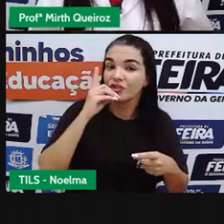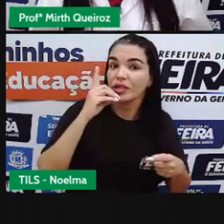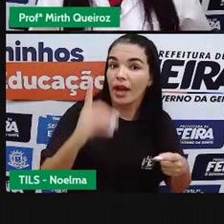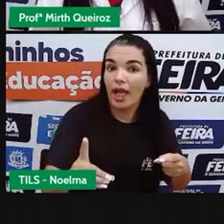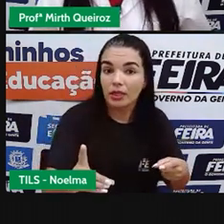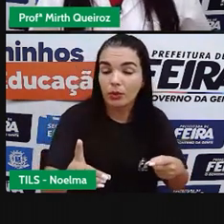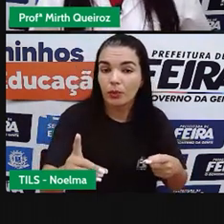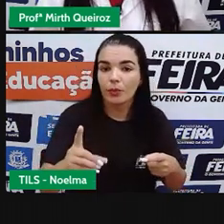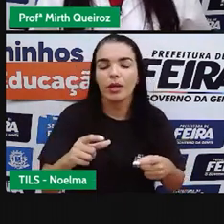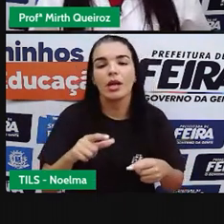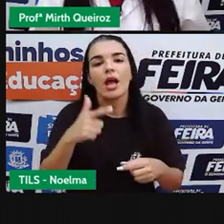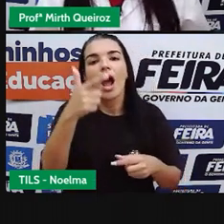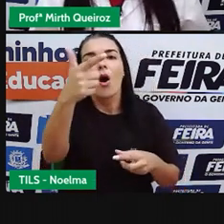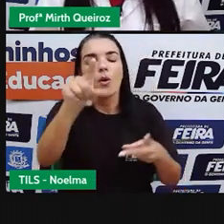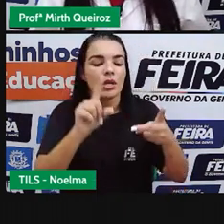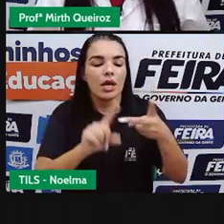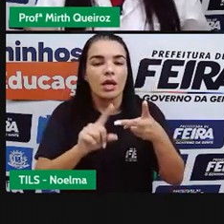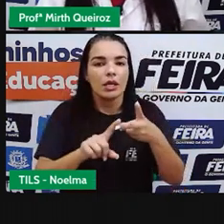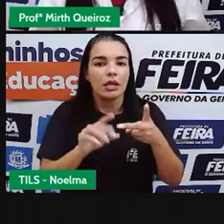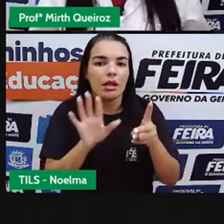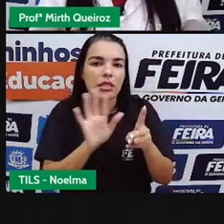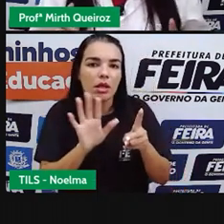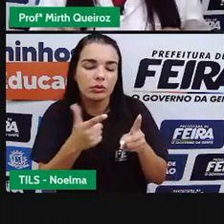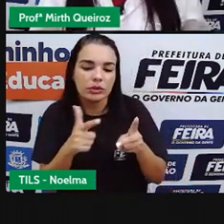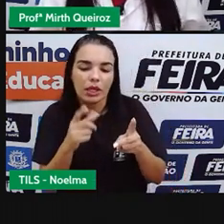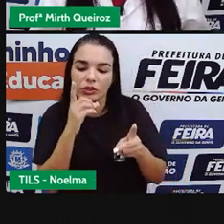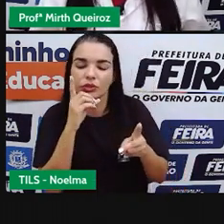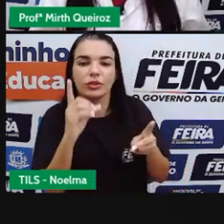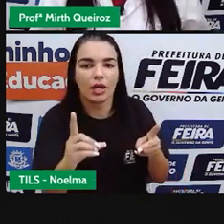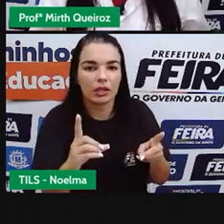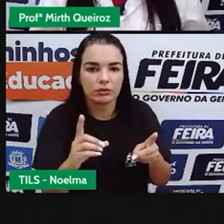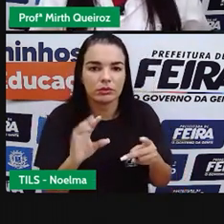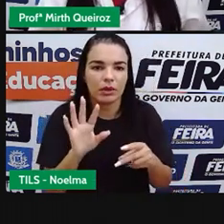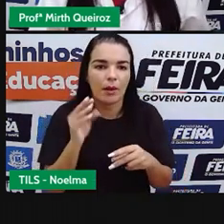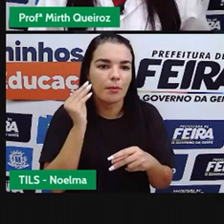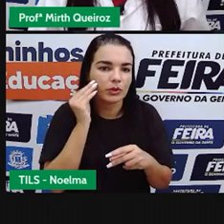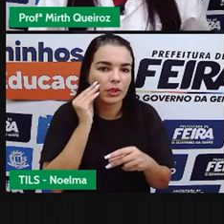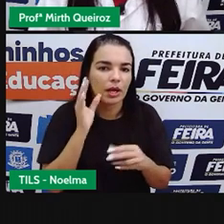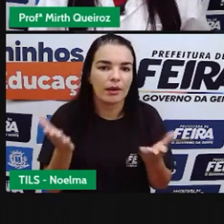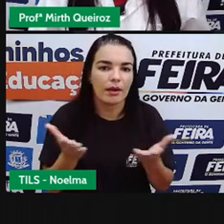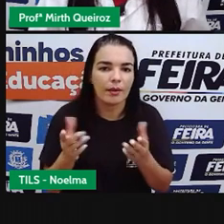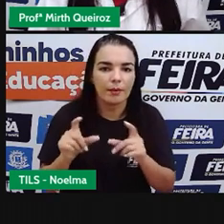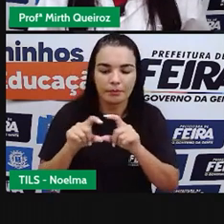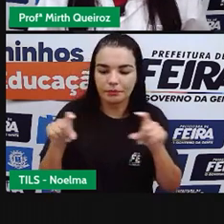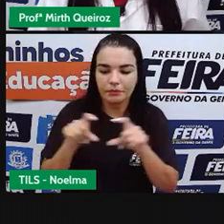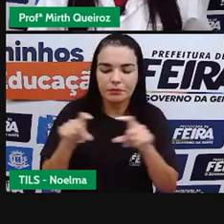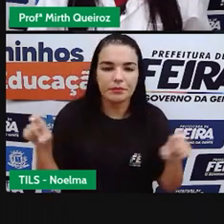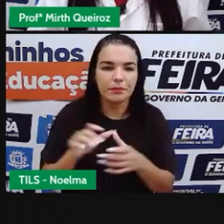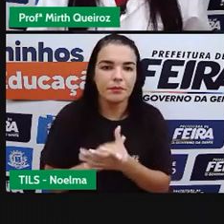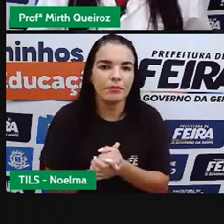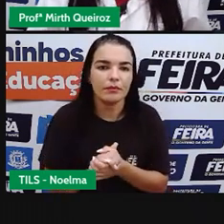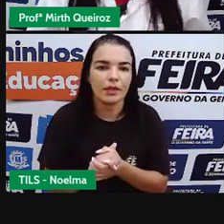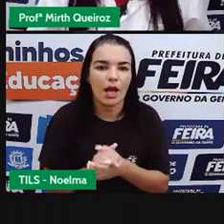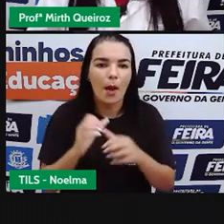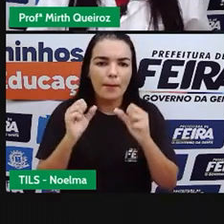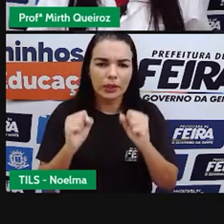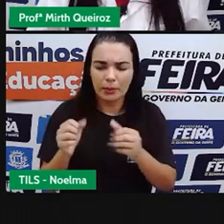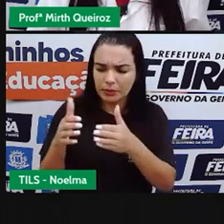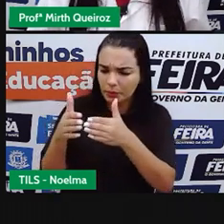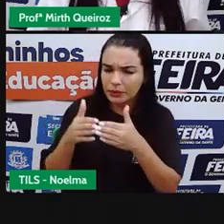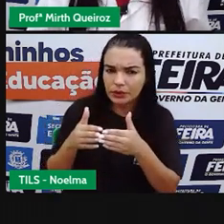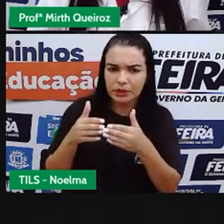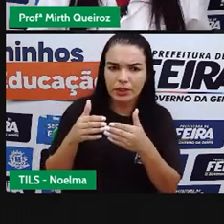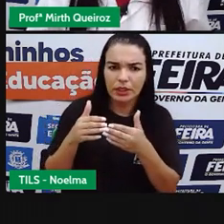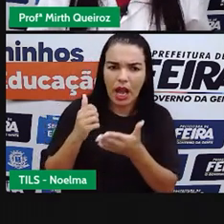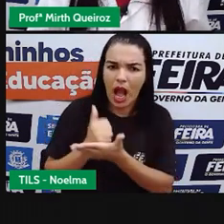e a outra forma seria o discurso indireto. Prestem atenção aqui nessas tirinhas. Podemos pedir